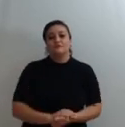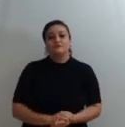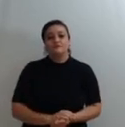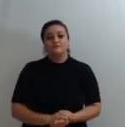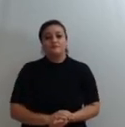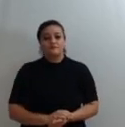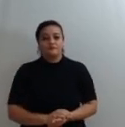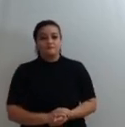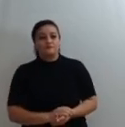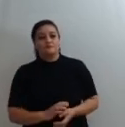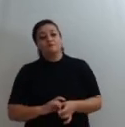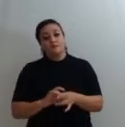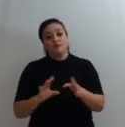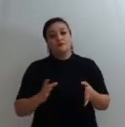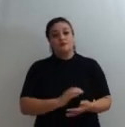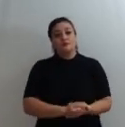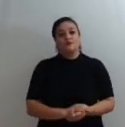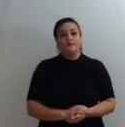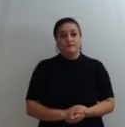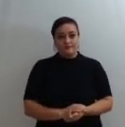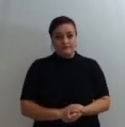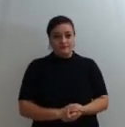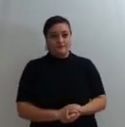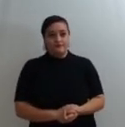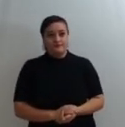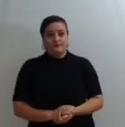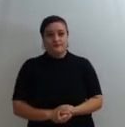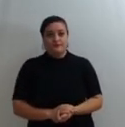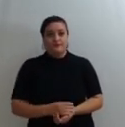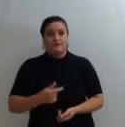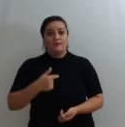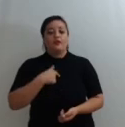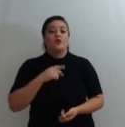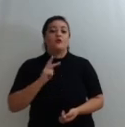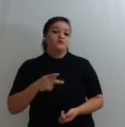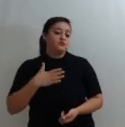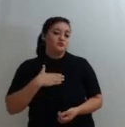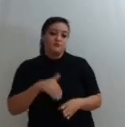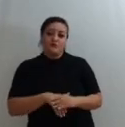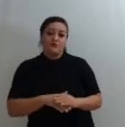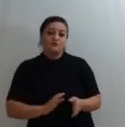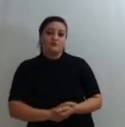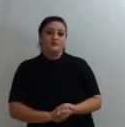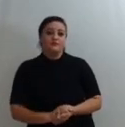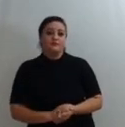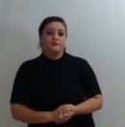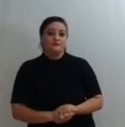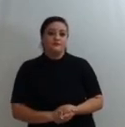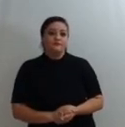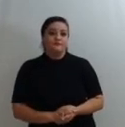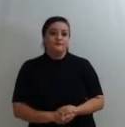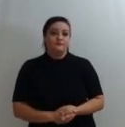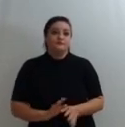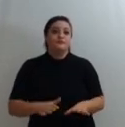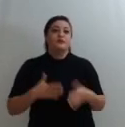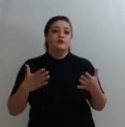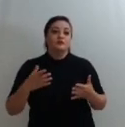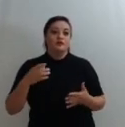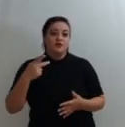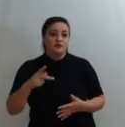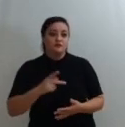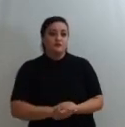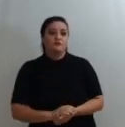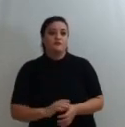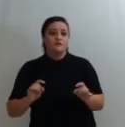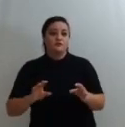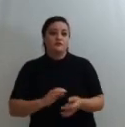soltar, eu olho isso com reserva e mantenho o posicionamento. Então, foi só ressalva, né, ministro Sebastião? Com a